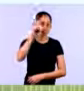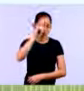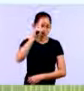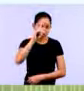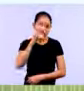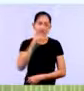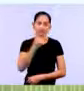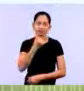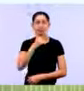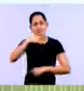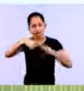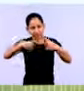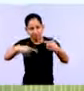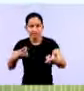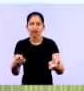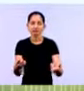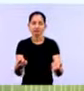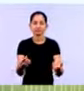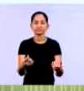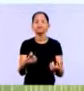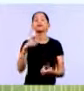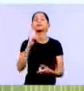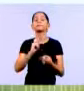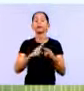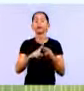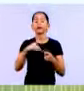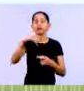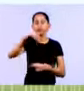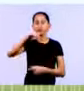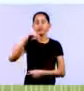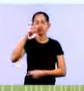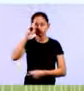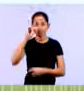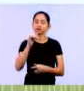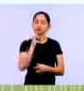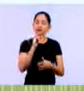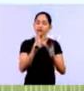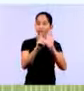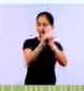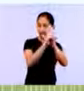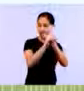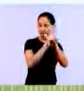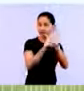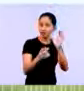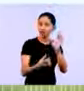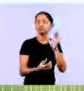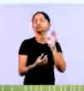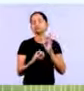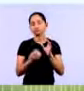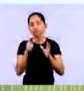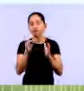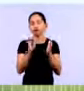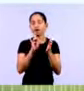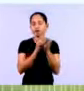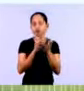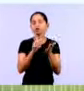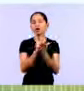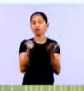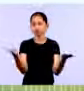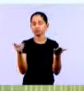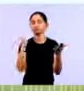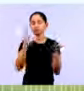nonagesimal, que é o resguardo de 90 dias entre a publicação de uma lei instituidora de tributos até a sua